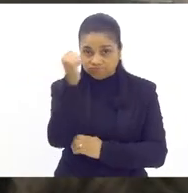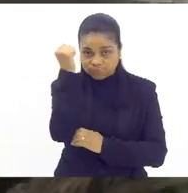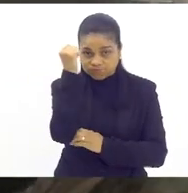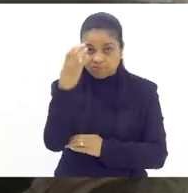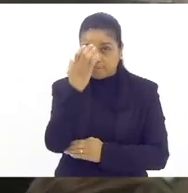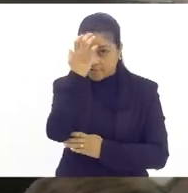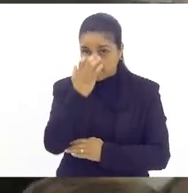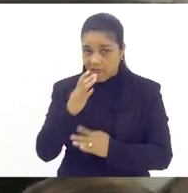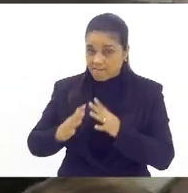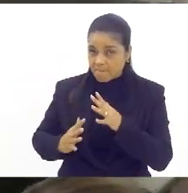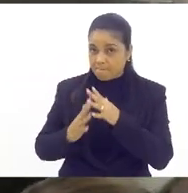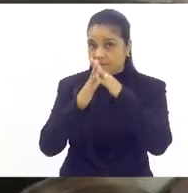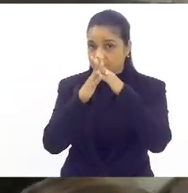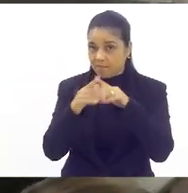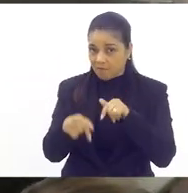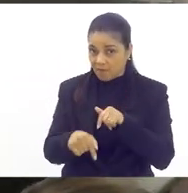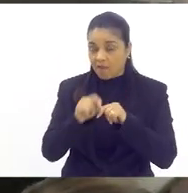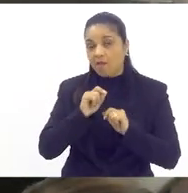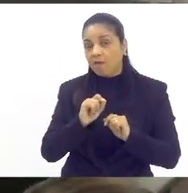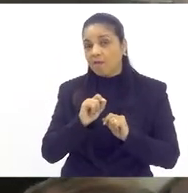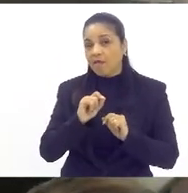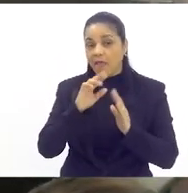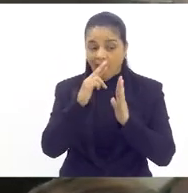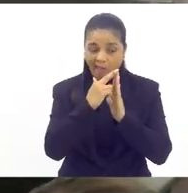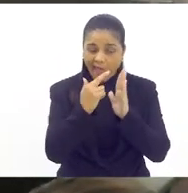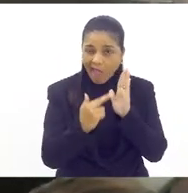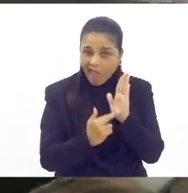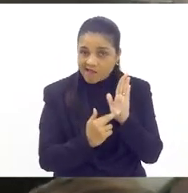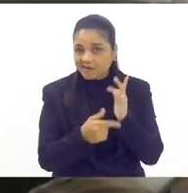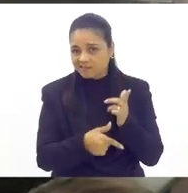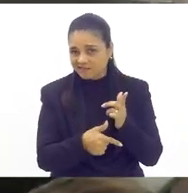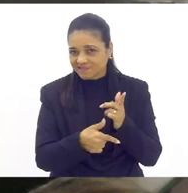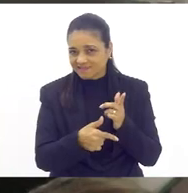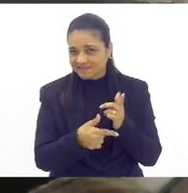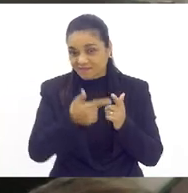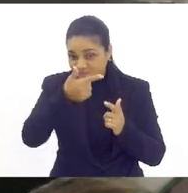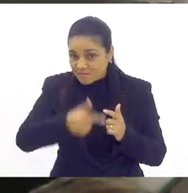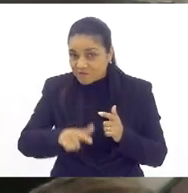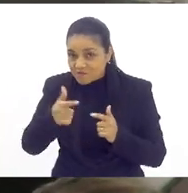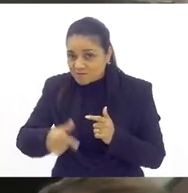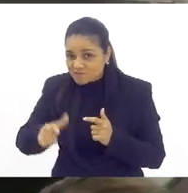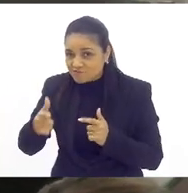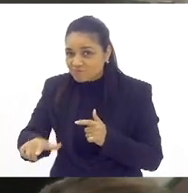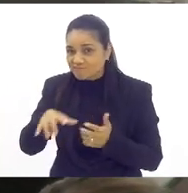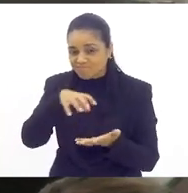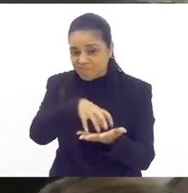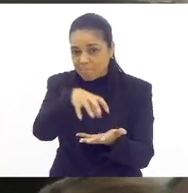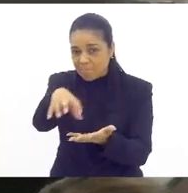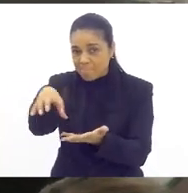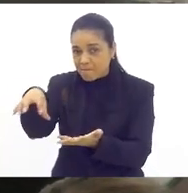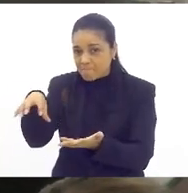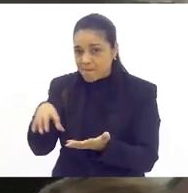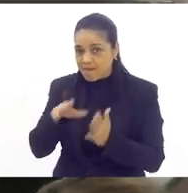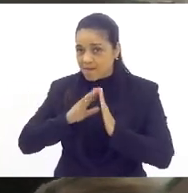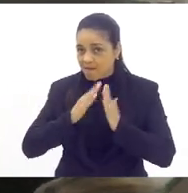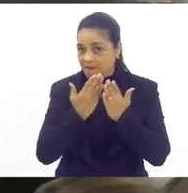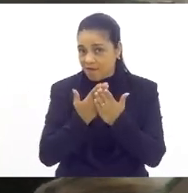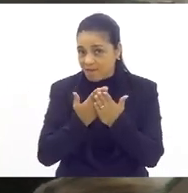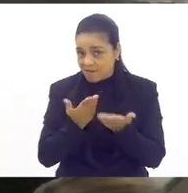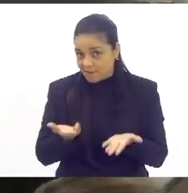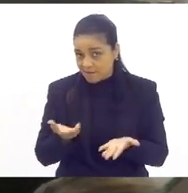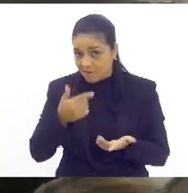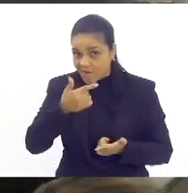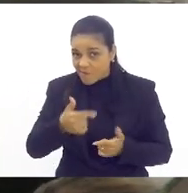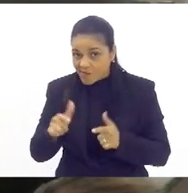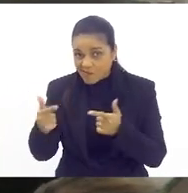é infelizmente é uma regra e isso corre o risco de se repetir em outras unidades por isso